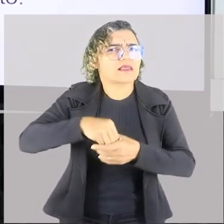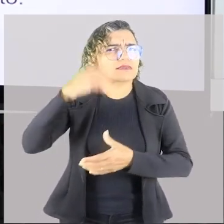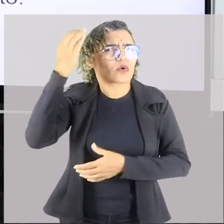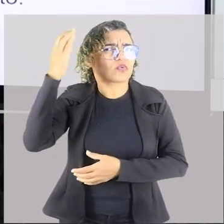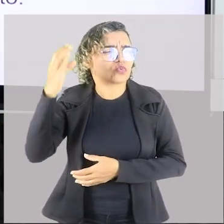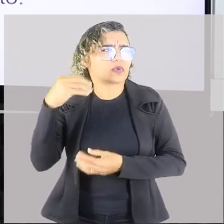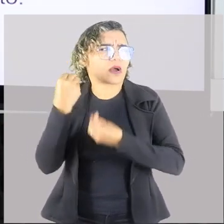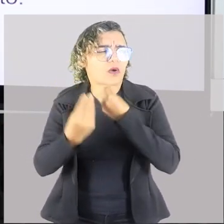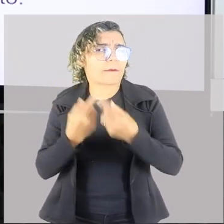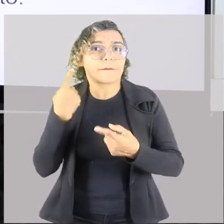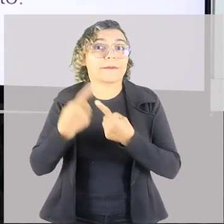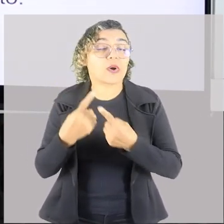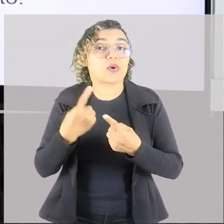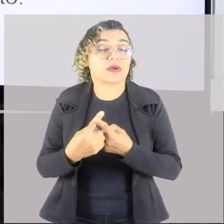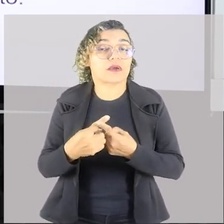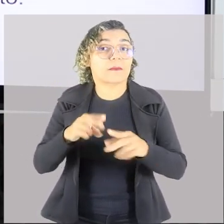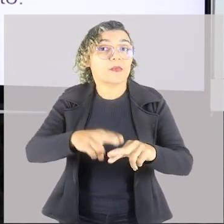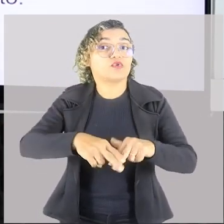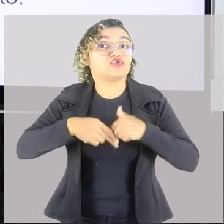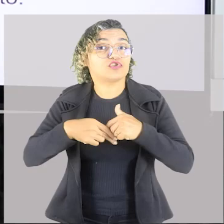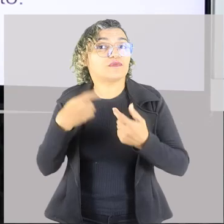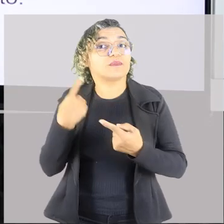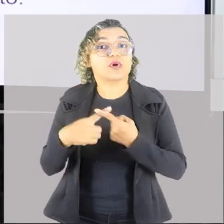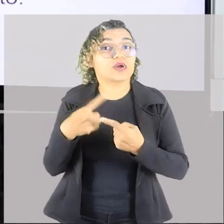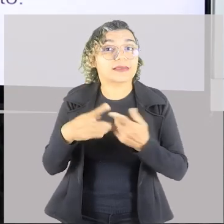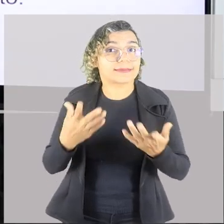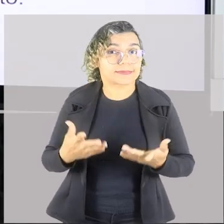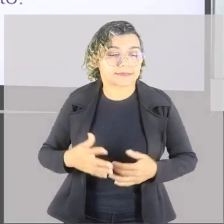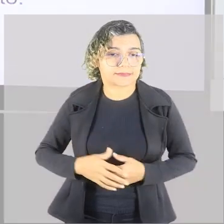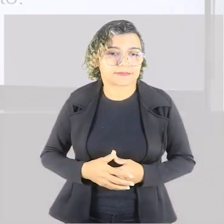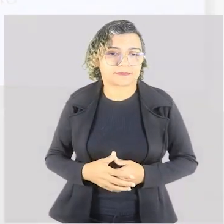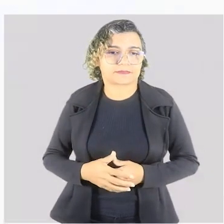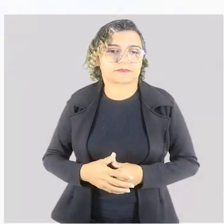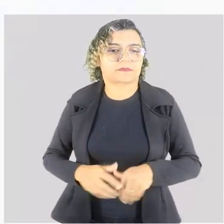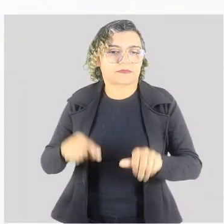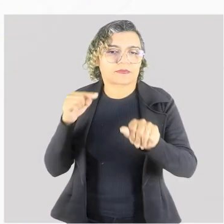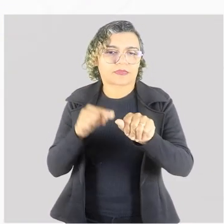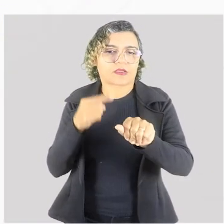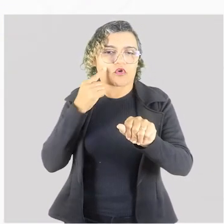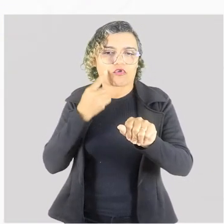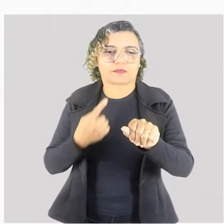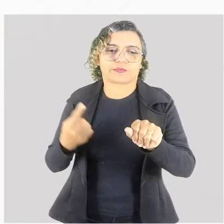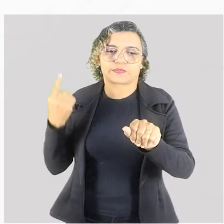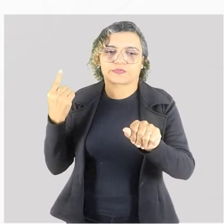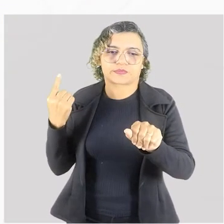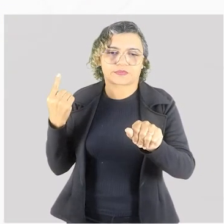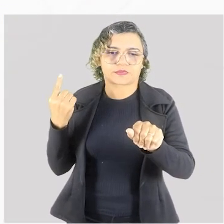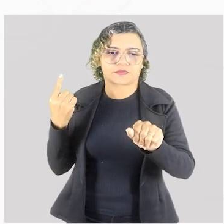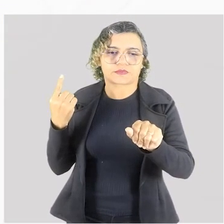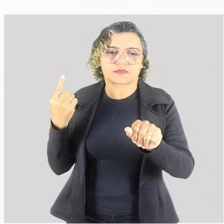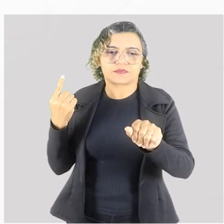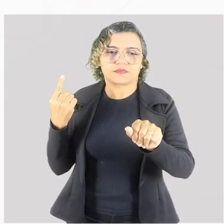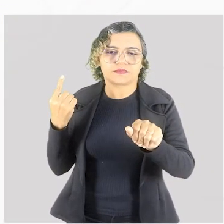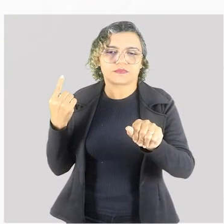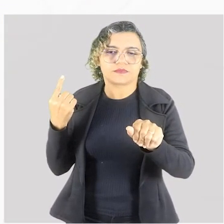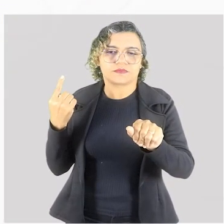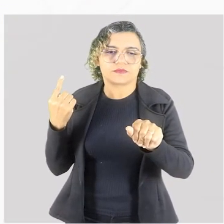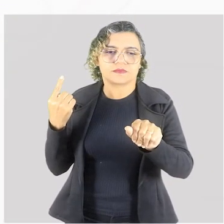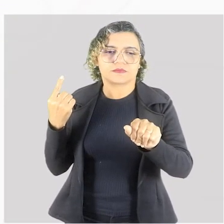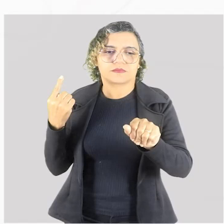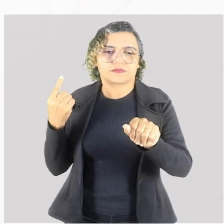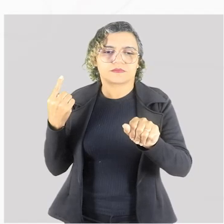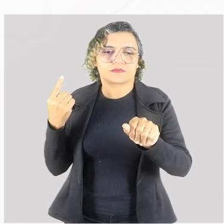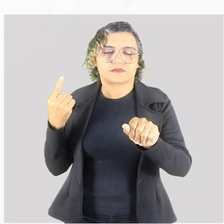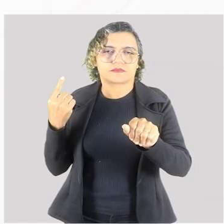por que isso acontece. Letra A. Por causa de uma transmutação de valores no contexto da